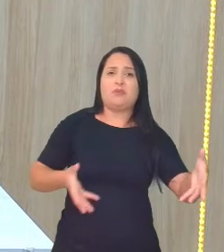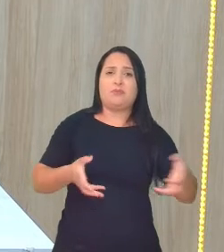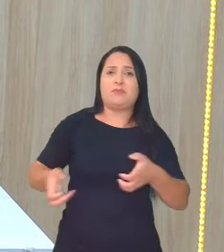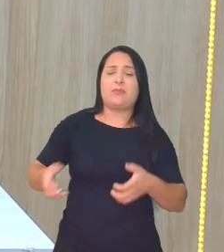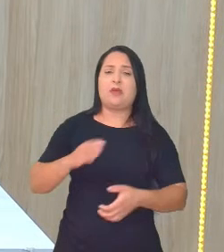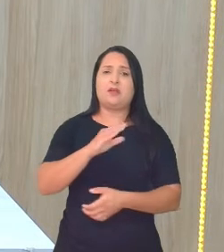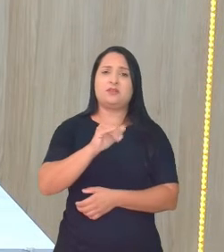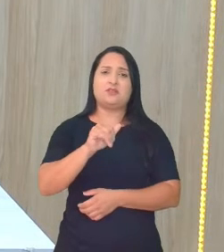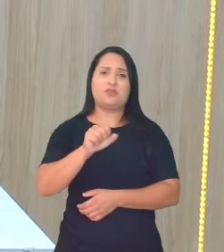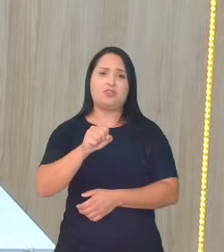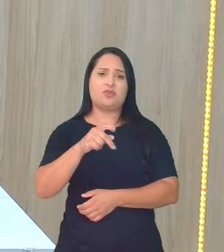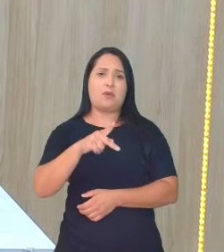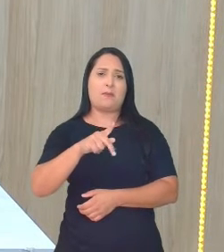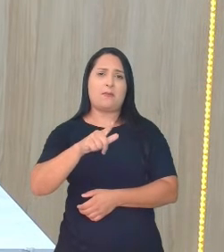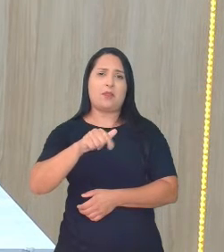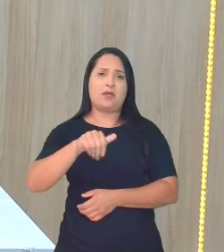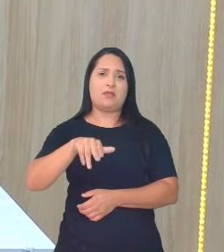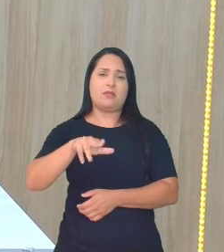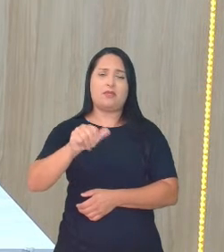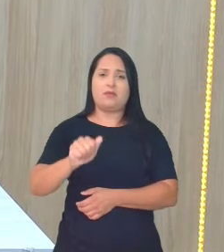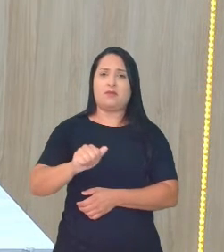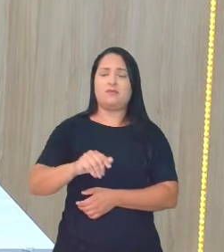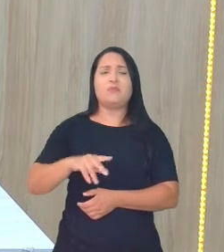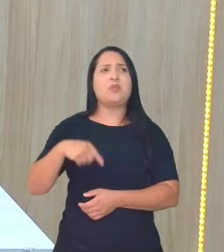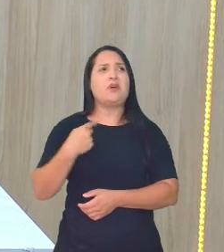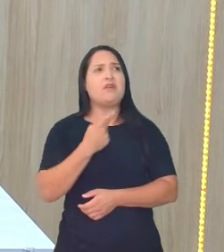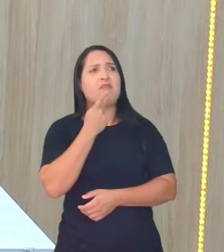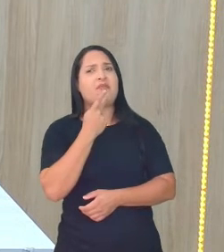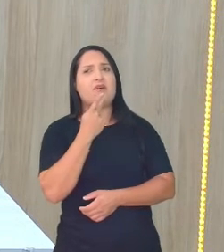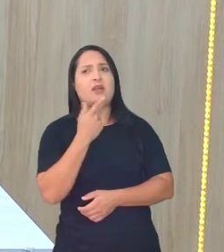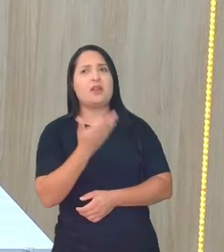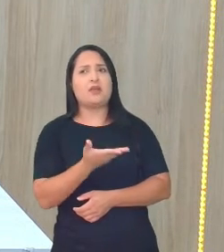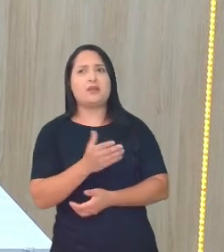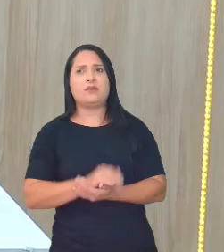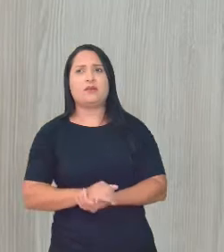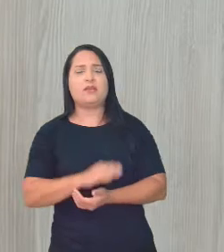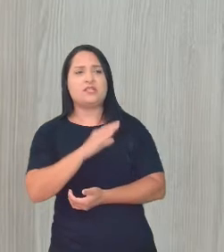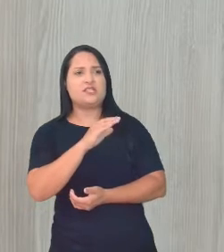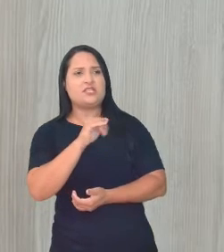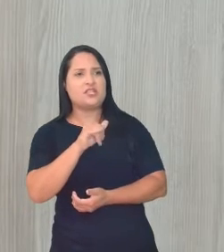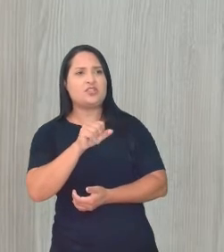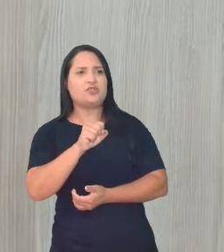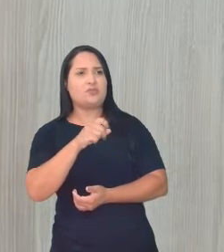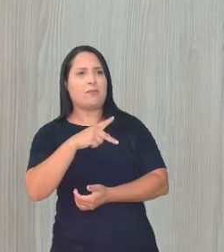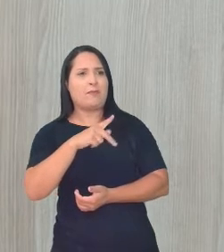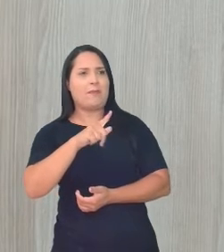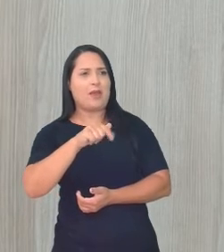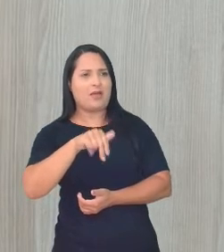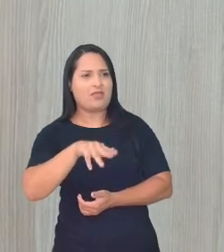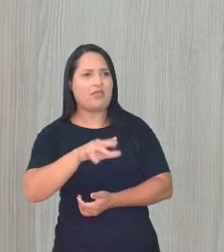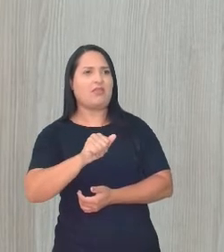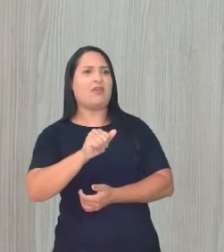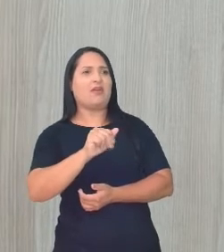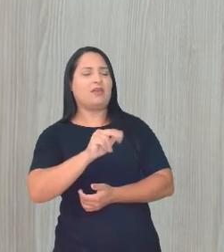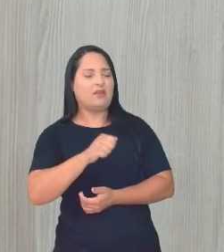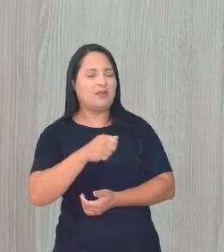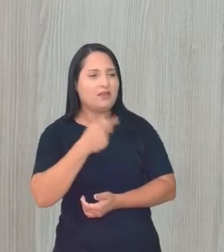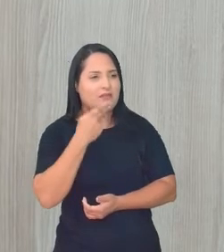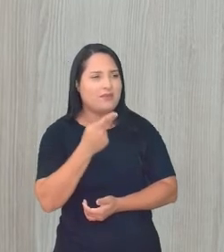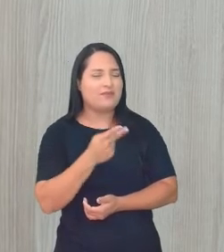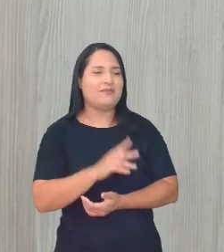Cisplatina. Mas vejam só em tela cheia. Quando a gente fala Cisplatina, eita, quase que não sai, hein? Cisplatina é o